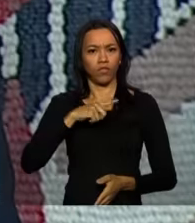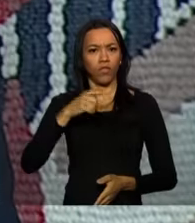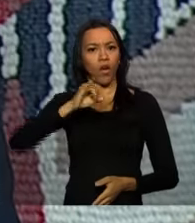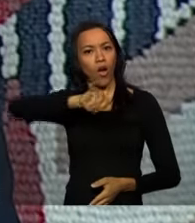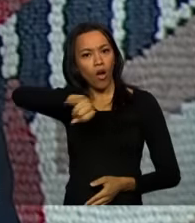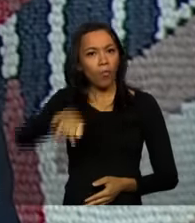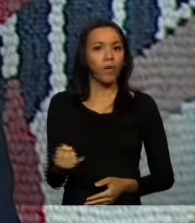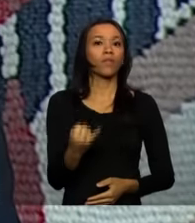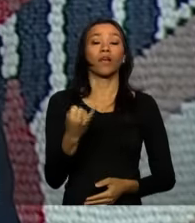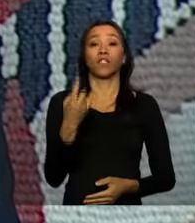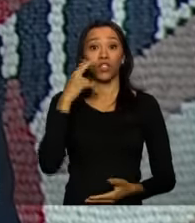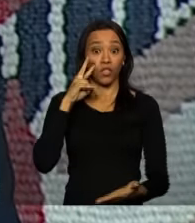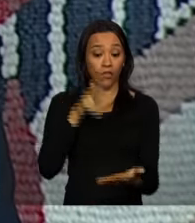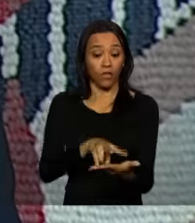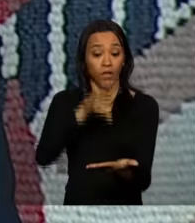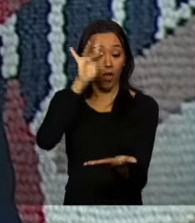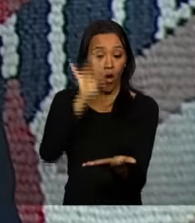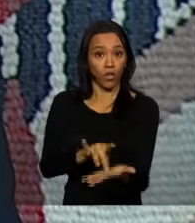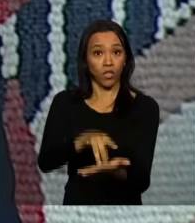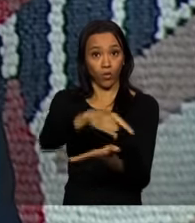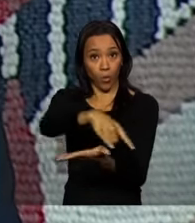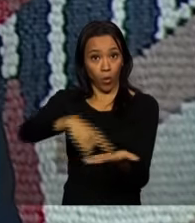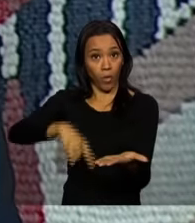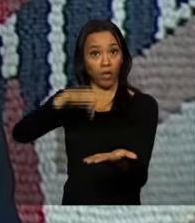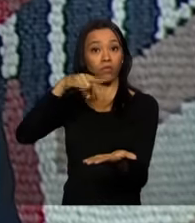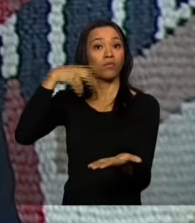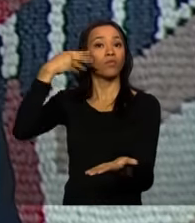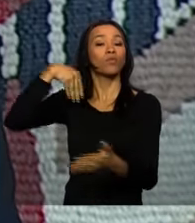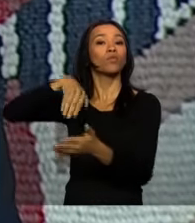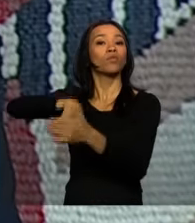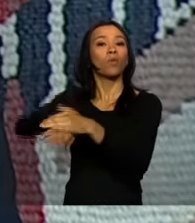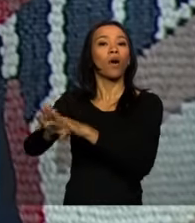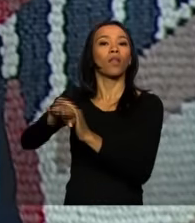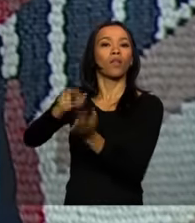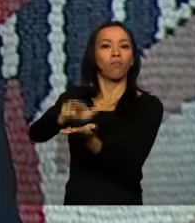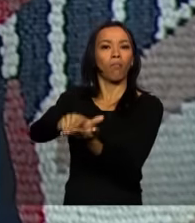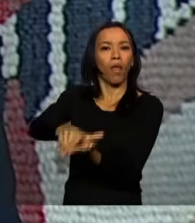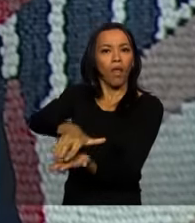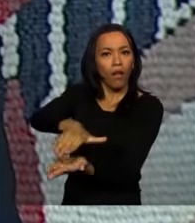ver o original do tratado nos arquivos do governo japonês.